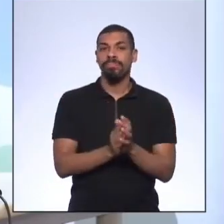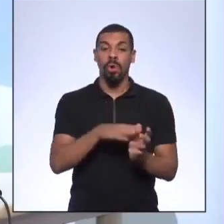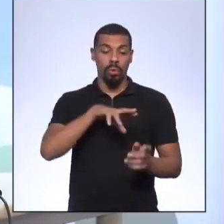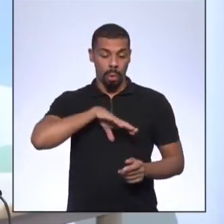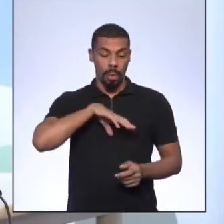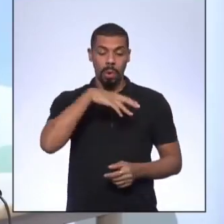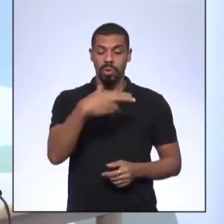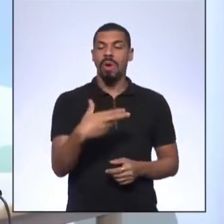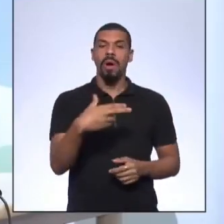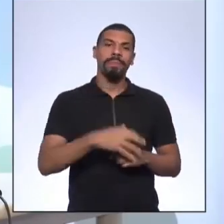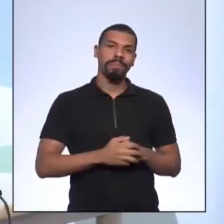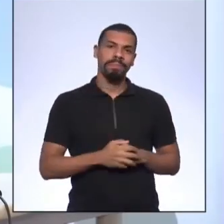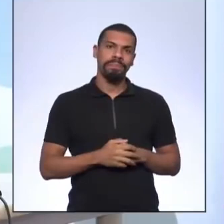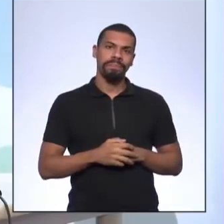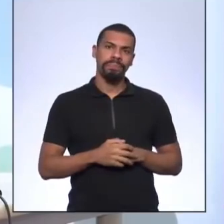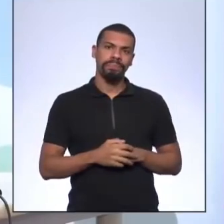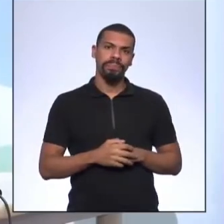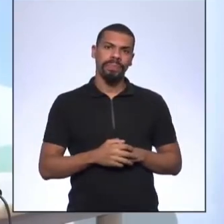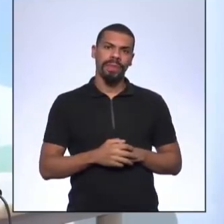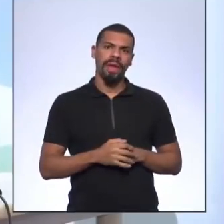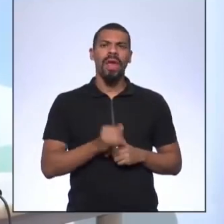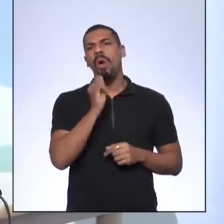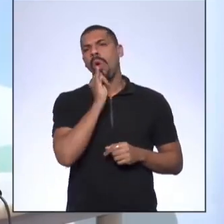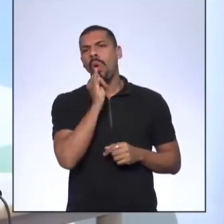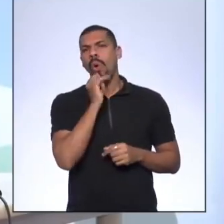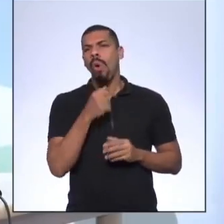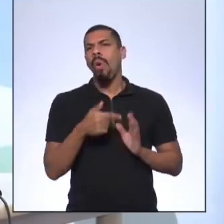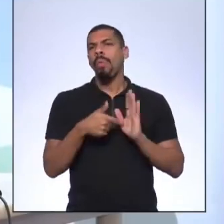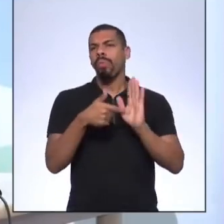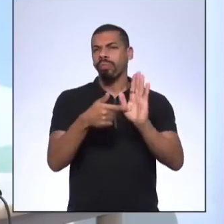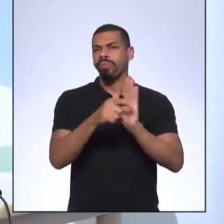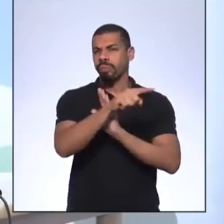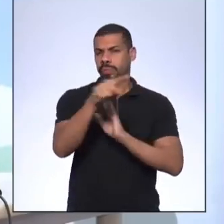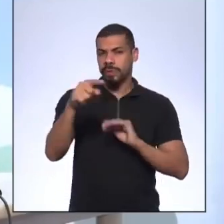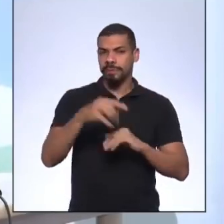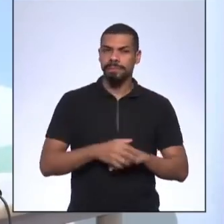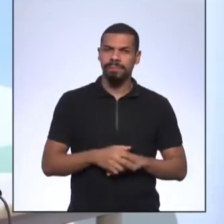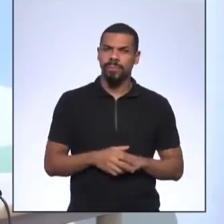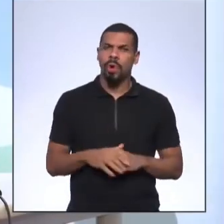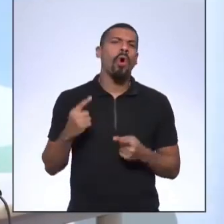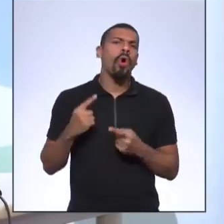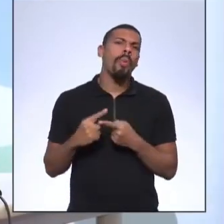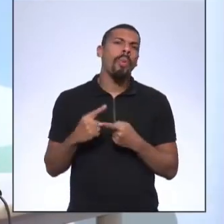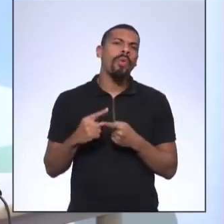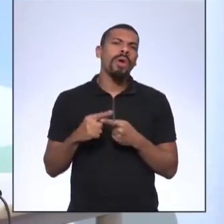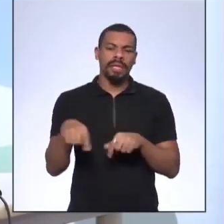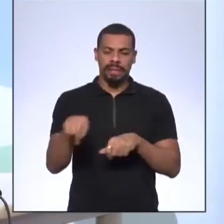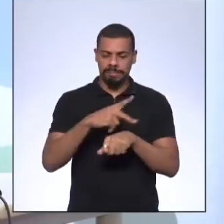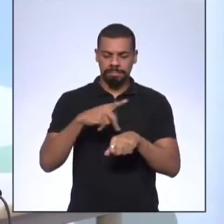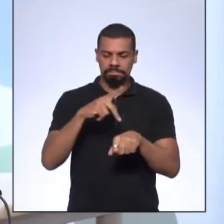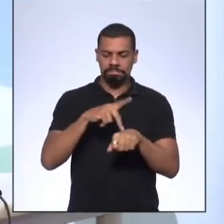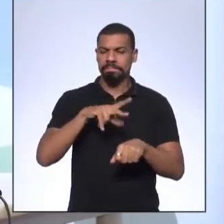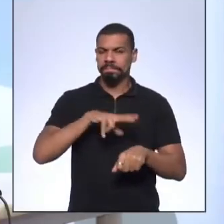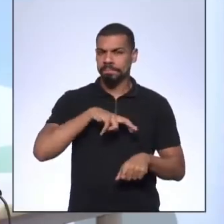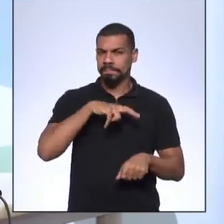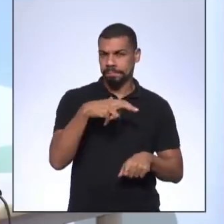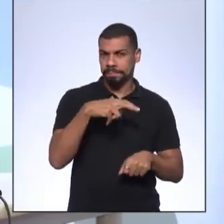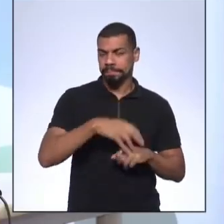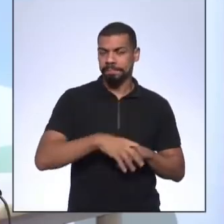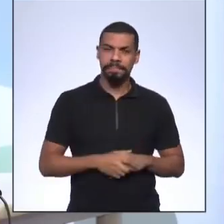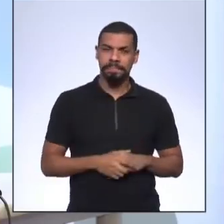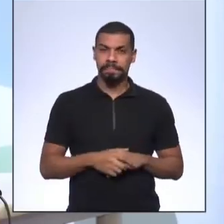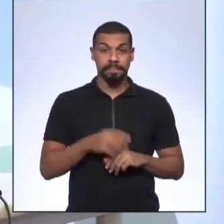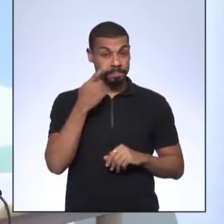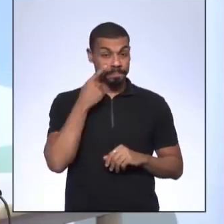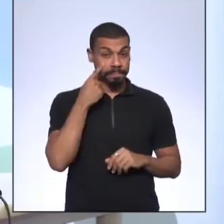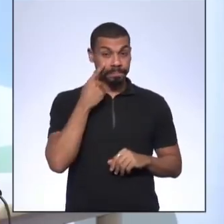foi Portugal, foi o pioneiro das grandes navegações. Então, a gente vai ver agora, né, por que Portugal foi o pioneiro aí, tá? Então, na